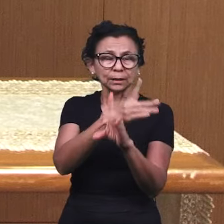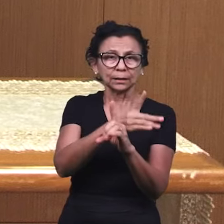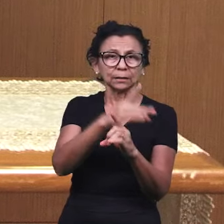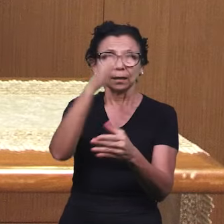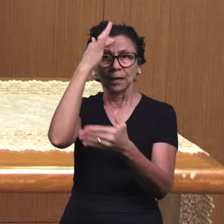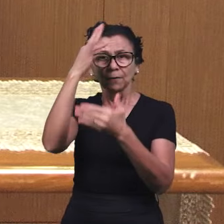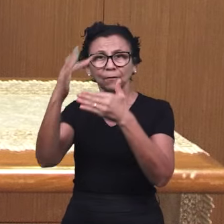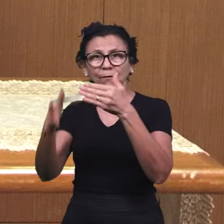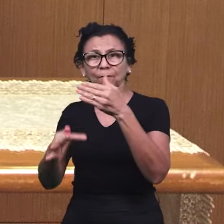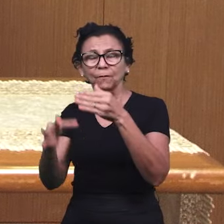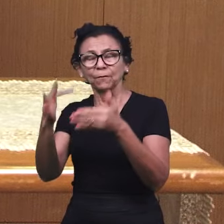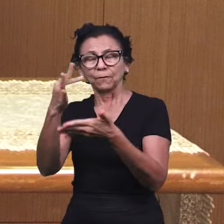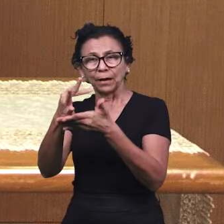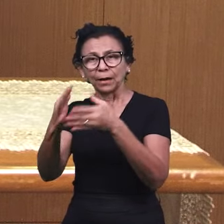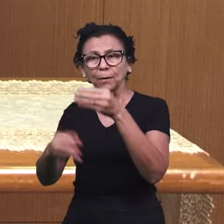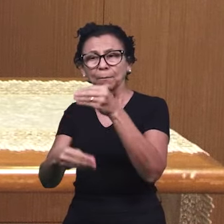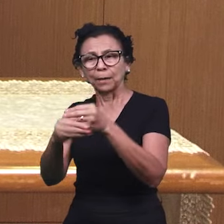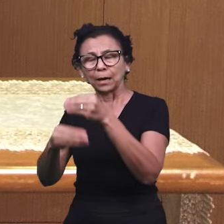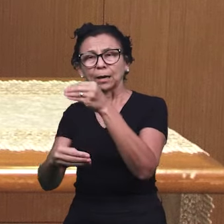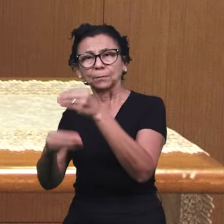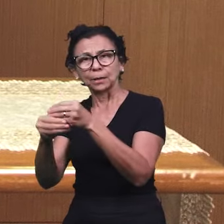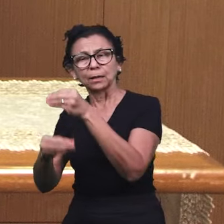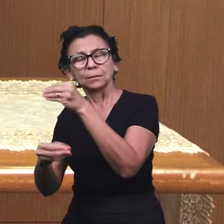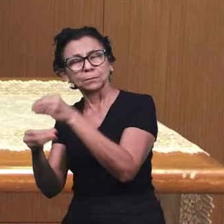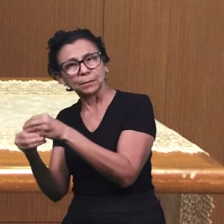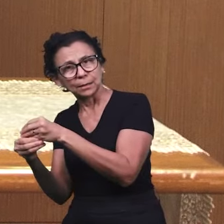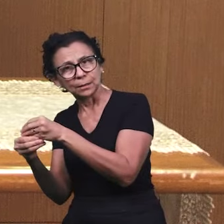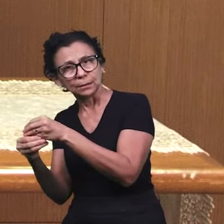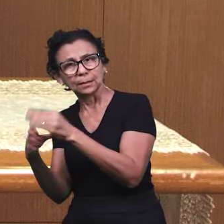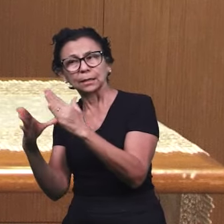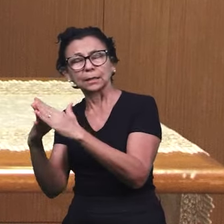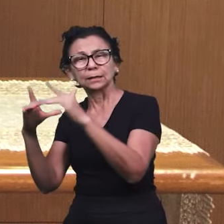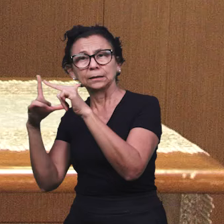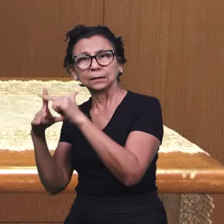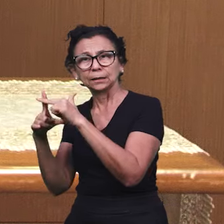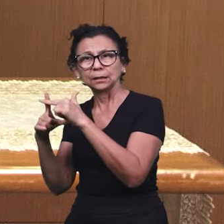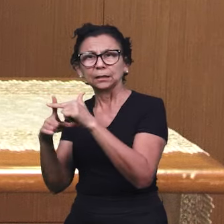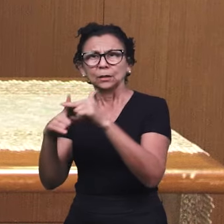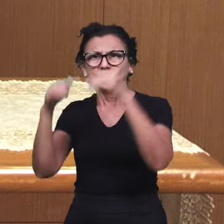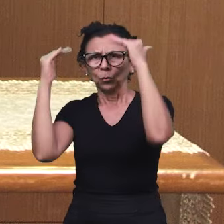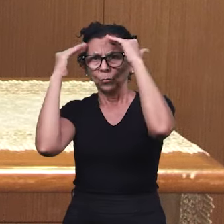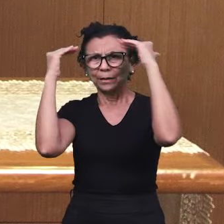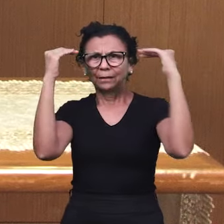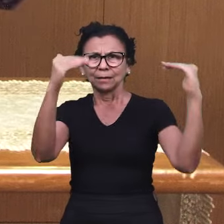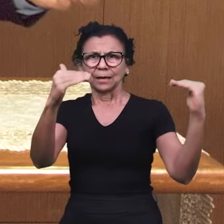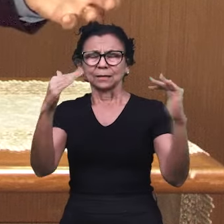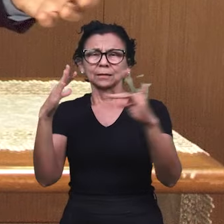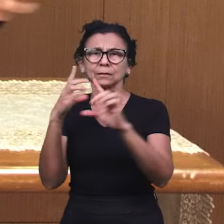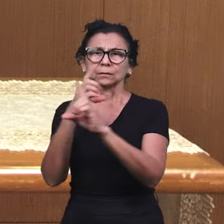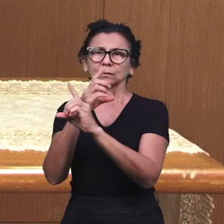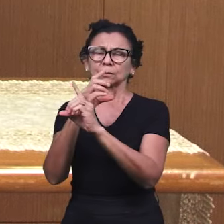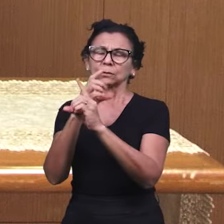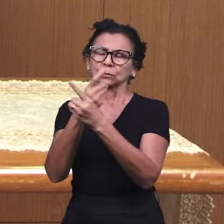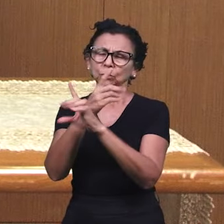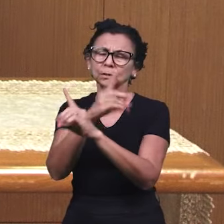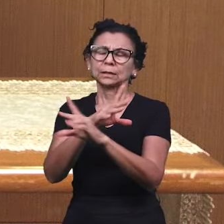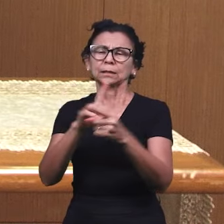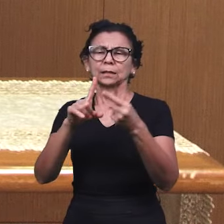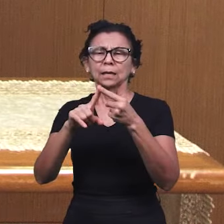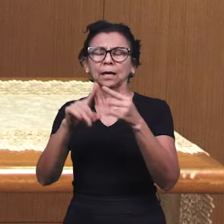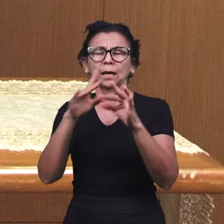a igreja ela está envolvida na doutrina, na escola bíblica,